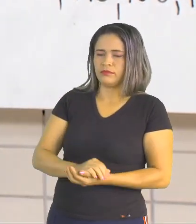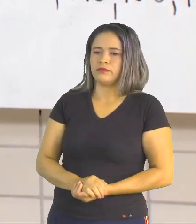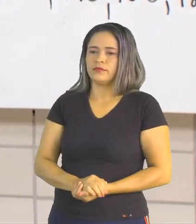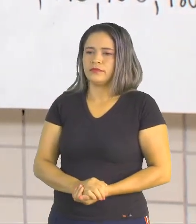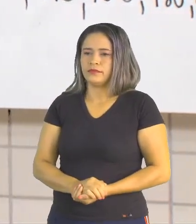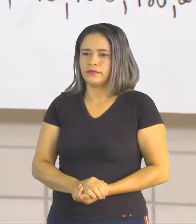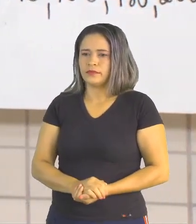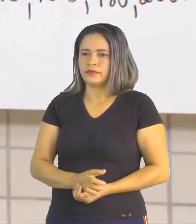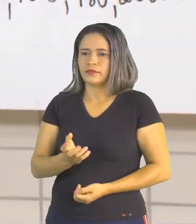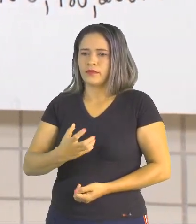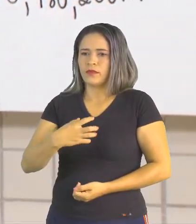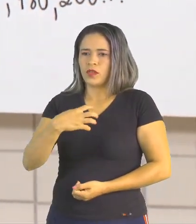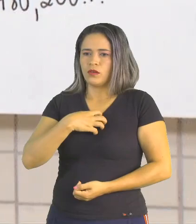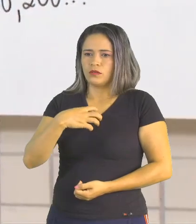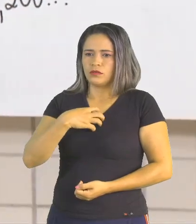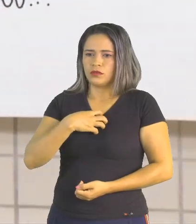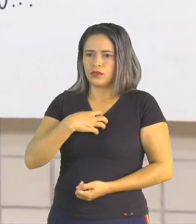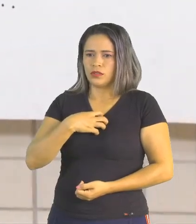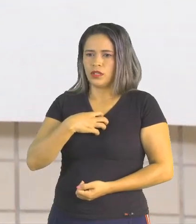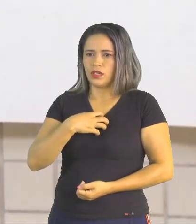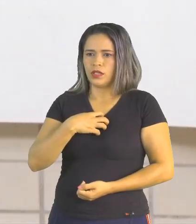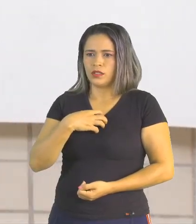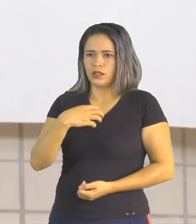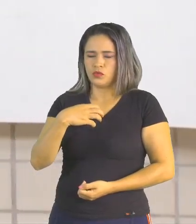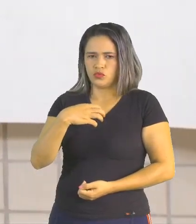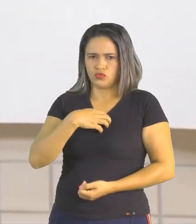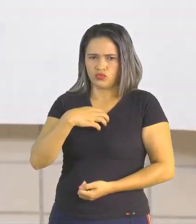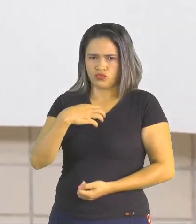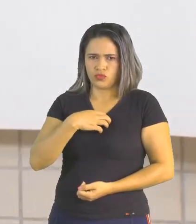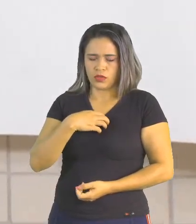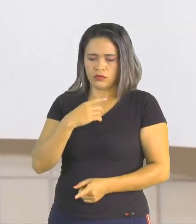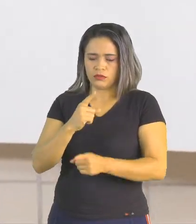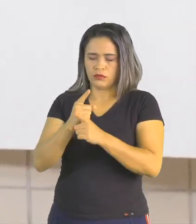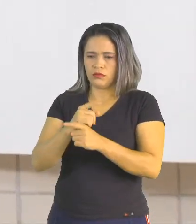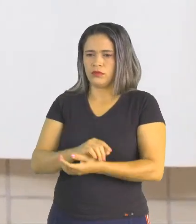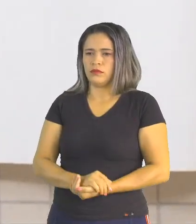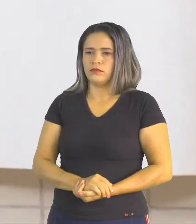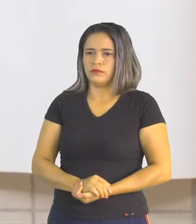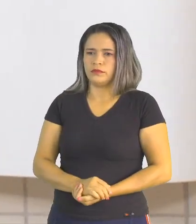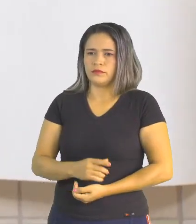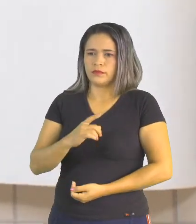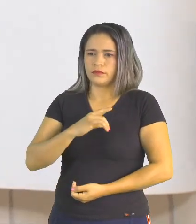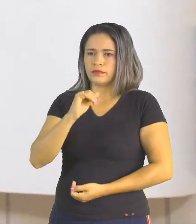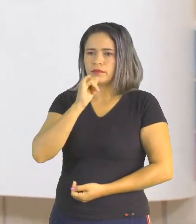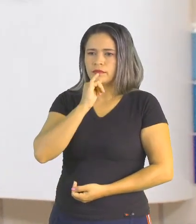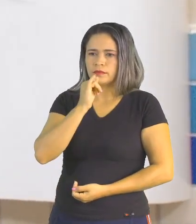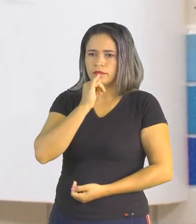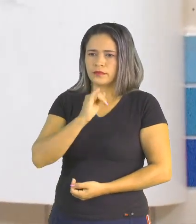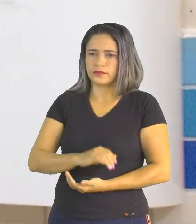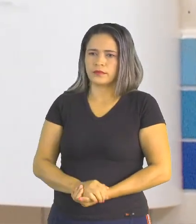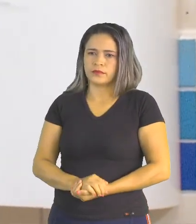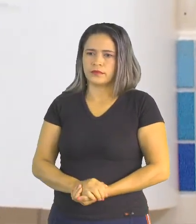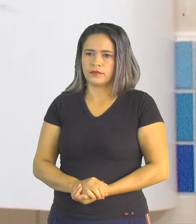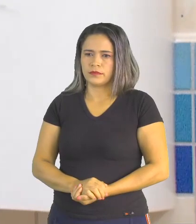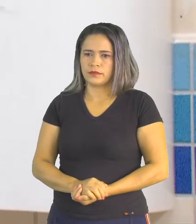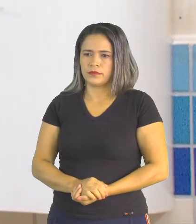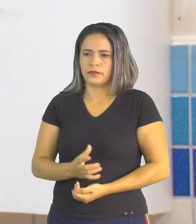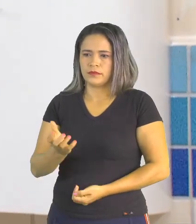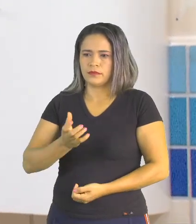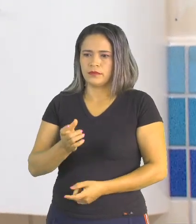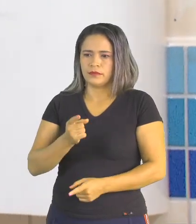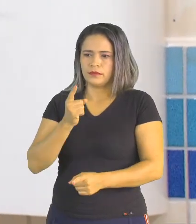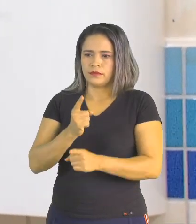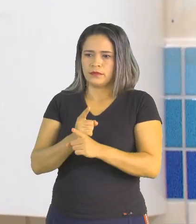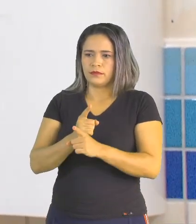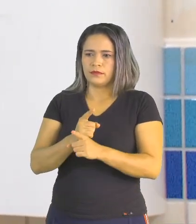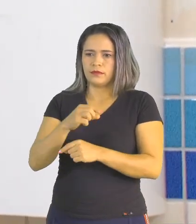encontrar esse mínimo múltiplo comum. Tem uma forma. Então, olha, eu trouxe um exemplo aqui. Eu quero encontrar